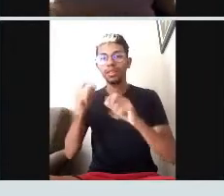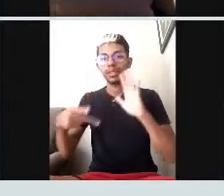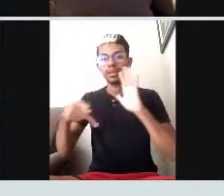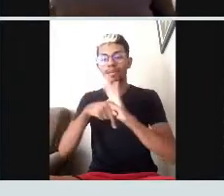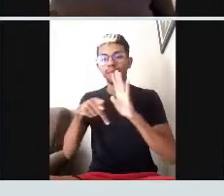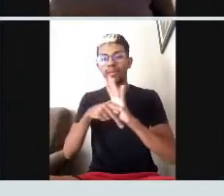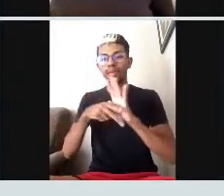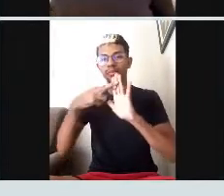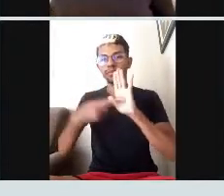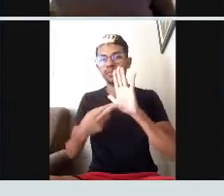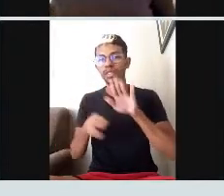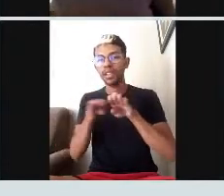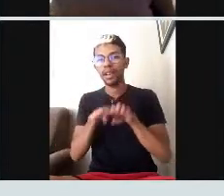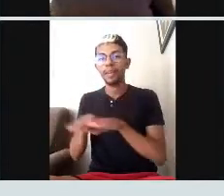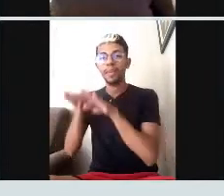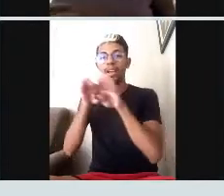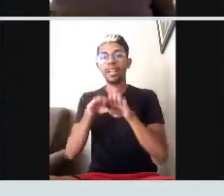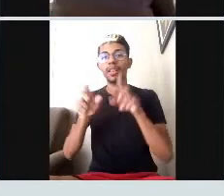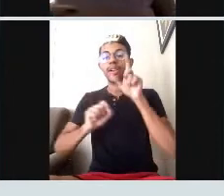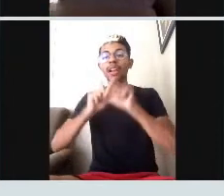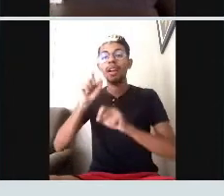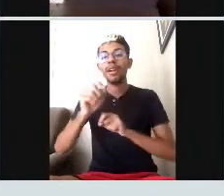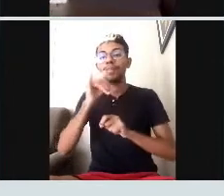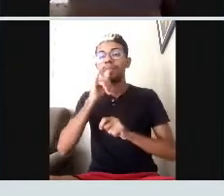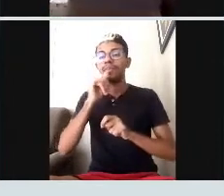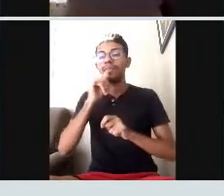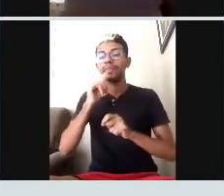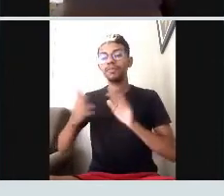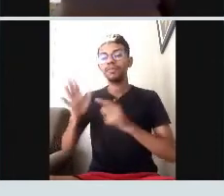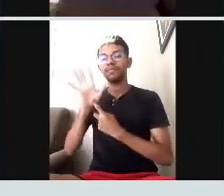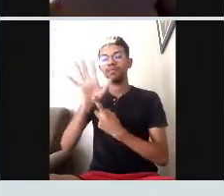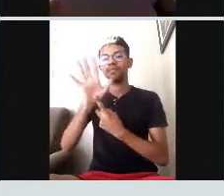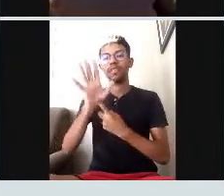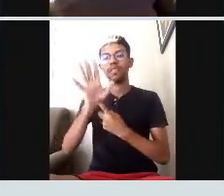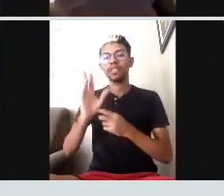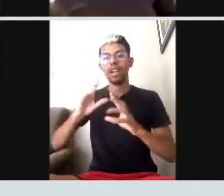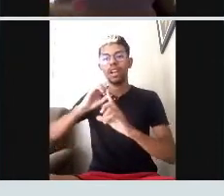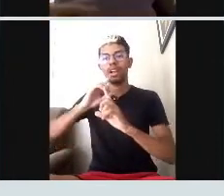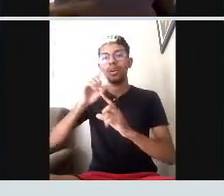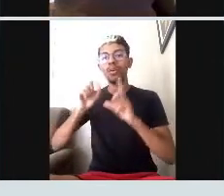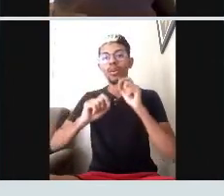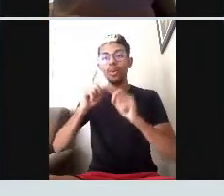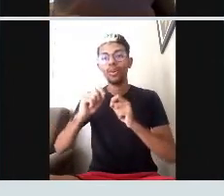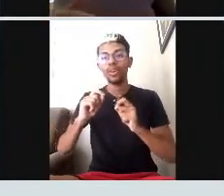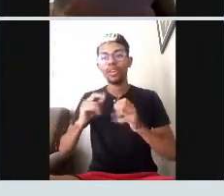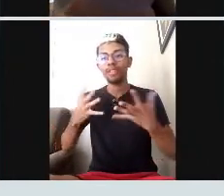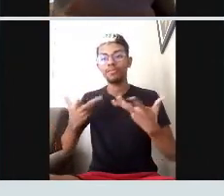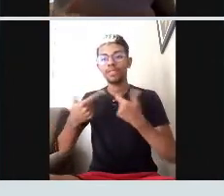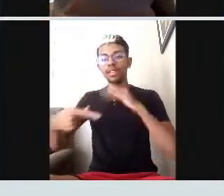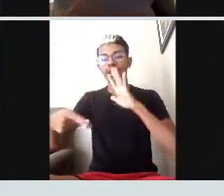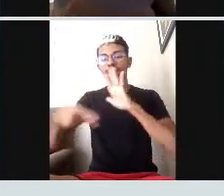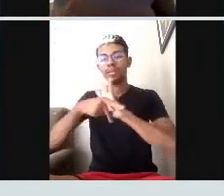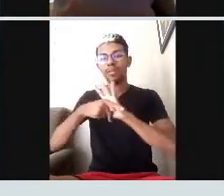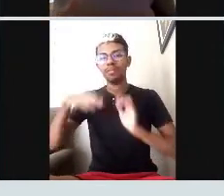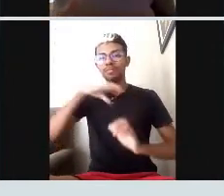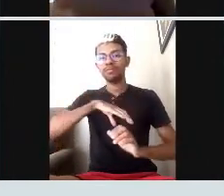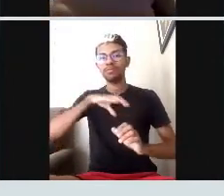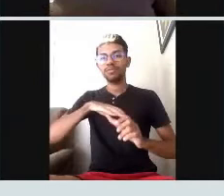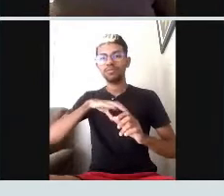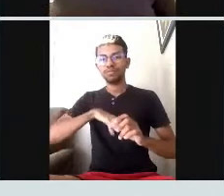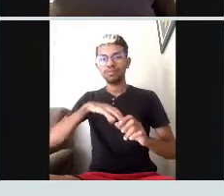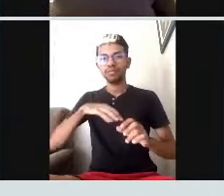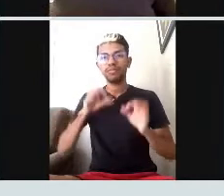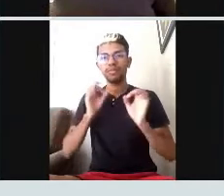o domínio da modalidade escrita formal na língua portuguesa. Então, a primeira competência, o corretor que for corrigir o texto de